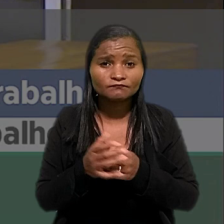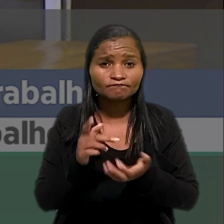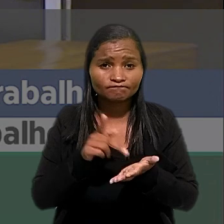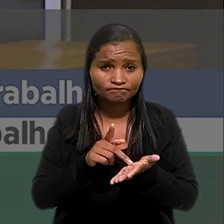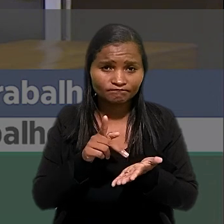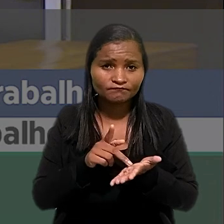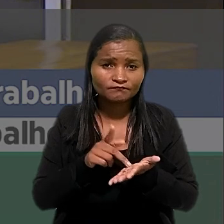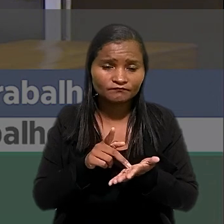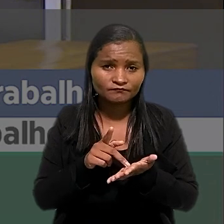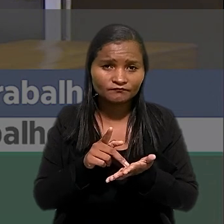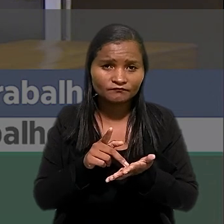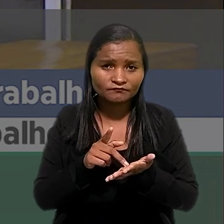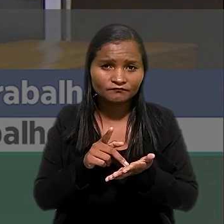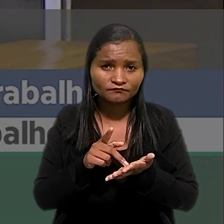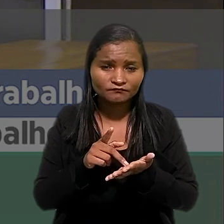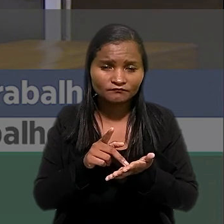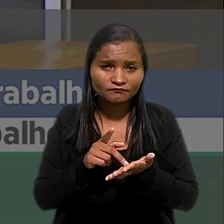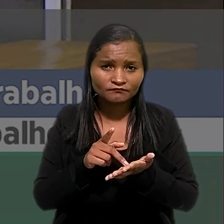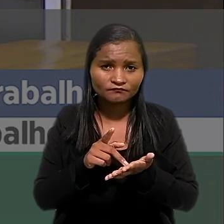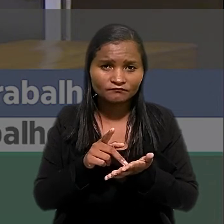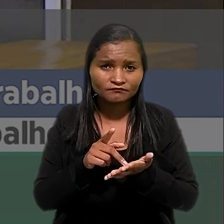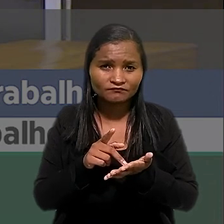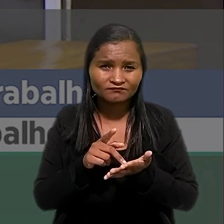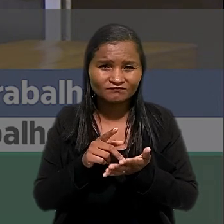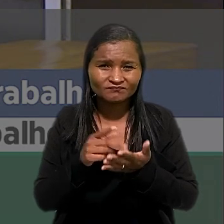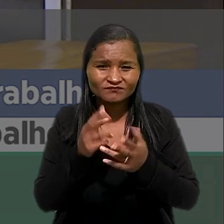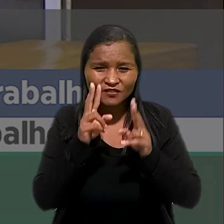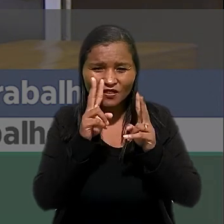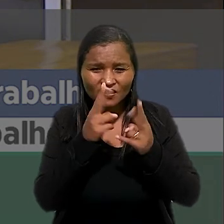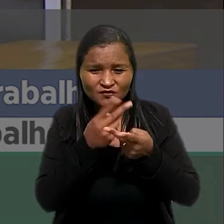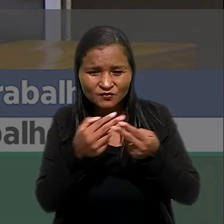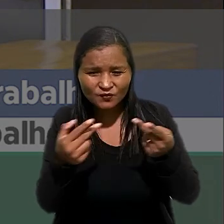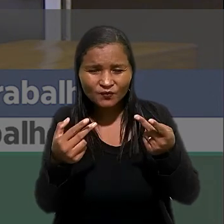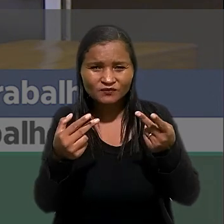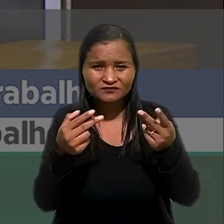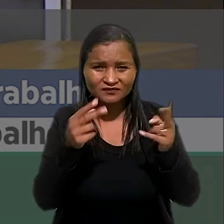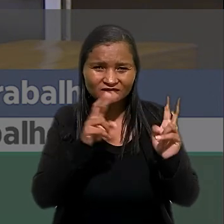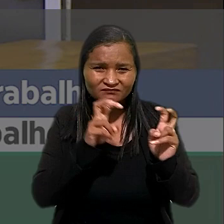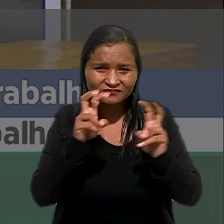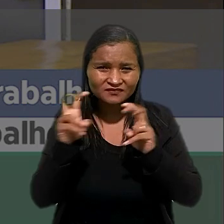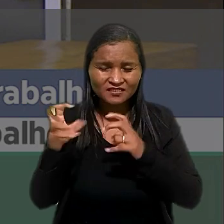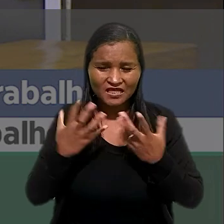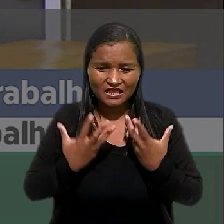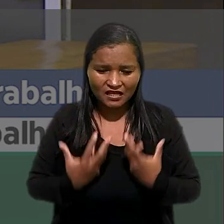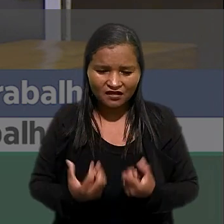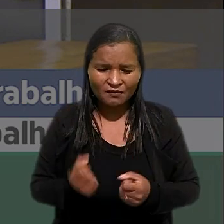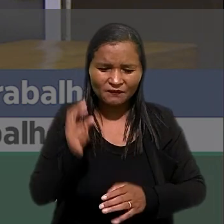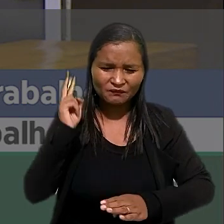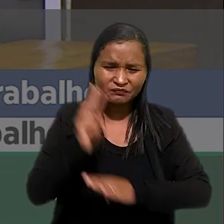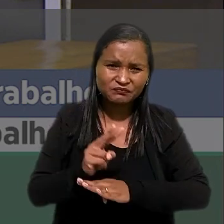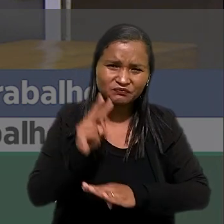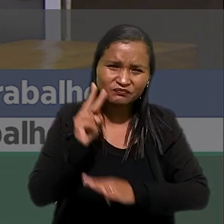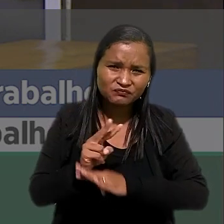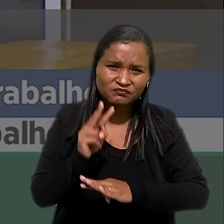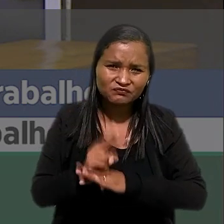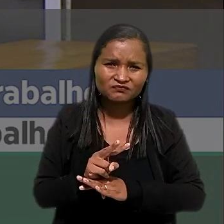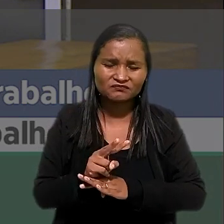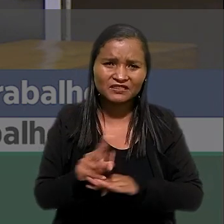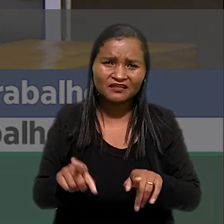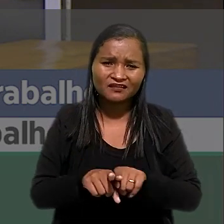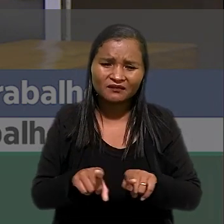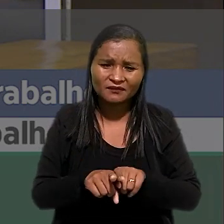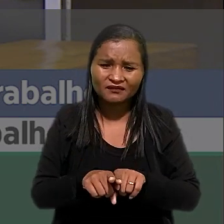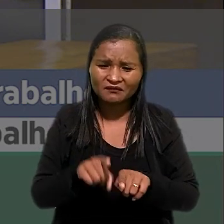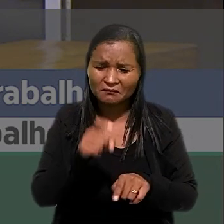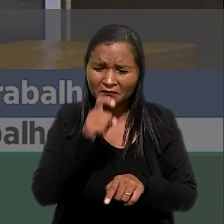Em verdade, sob os mantras exaustivos da proteção excessiva e